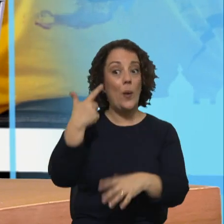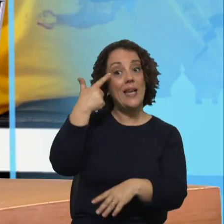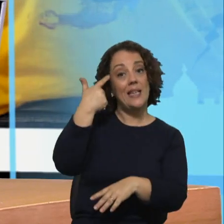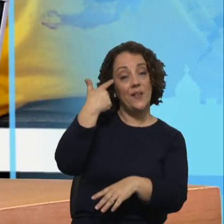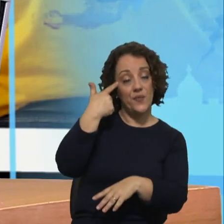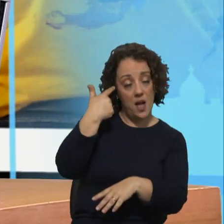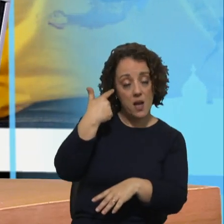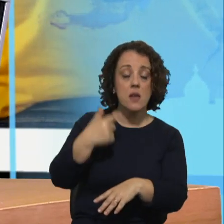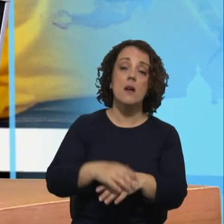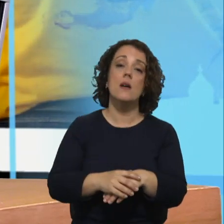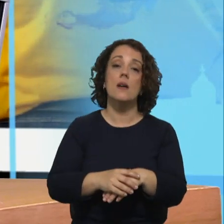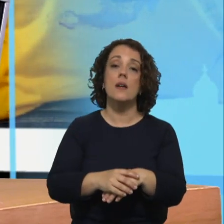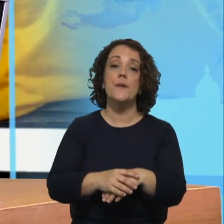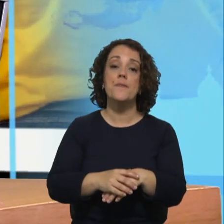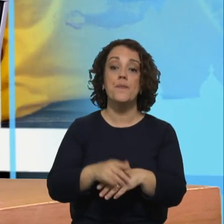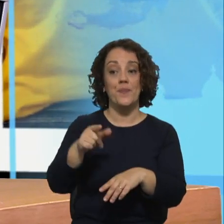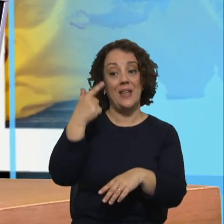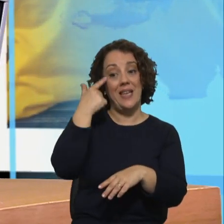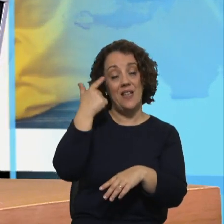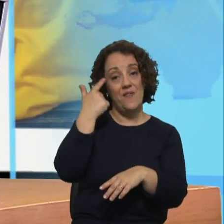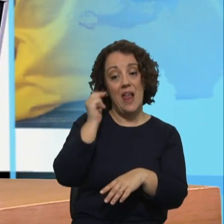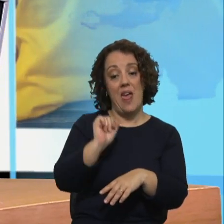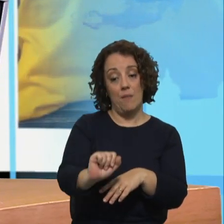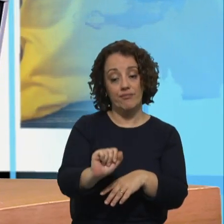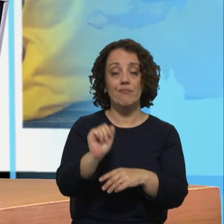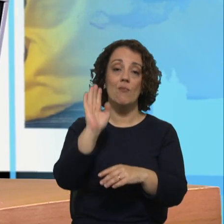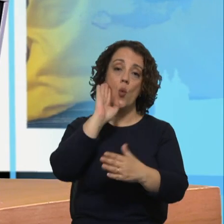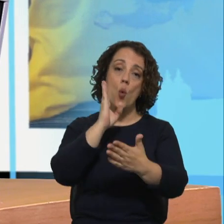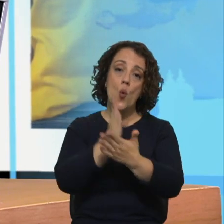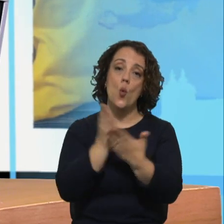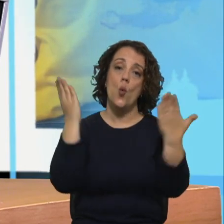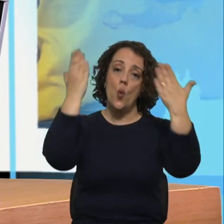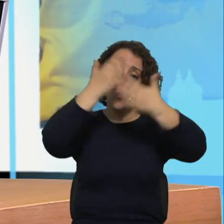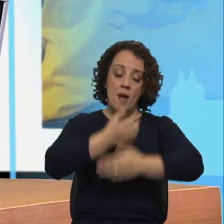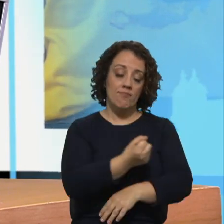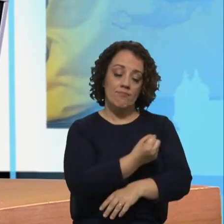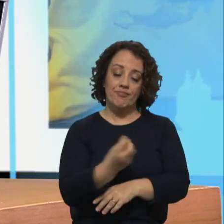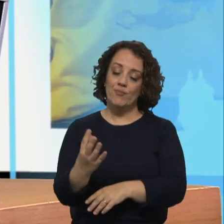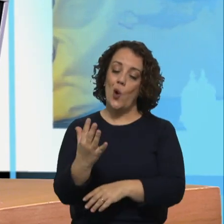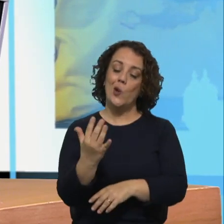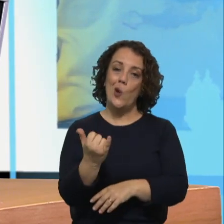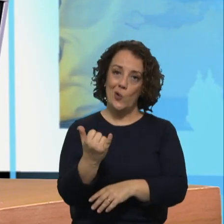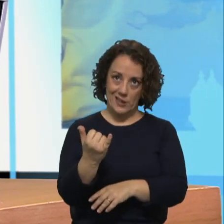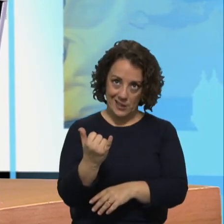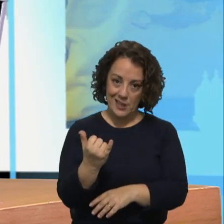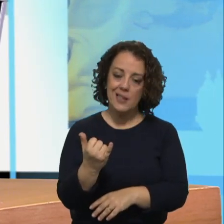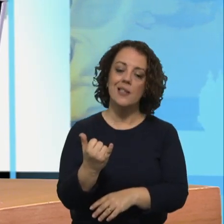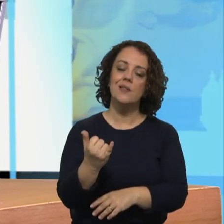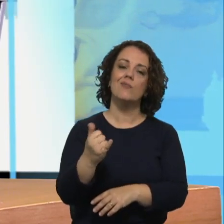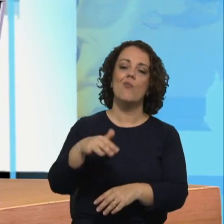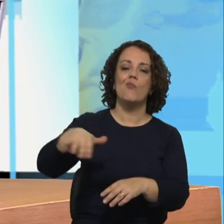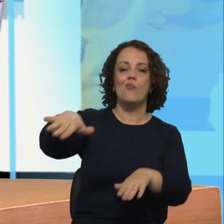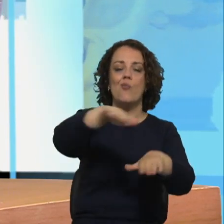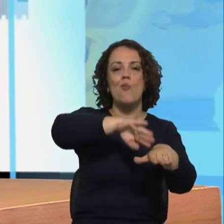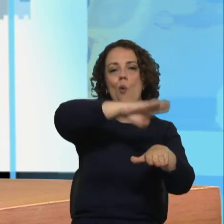celebrado a última ceia com os seus discípulos, no Monte de Sião, naquele andar superior ao catifário pronto, como ele o